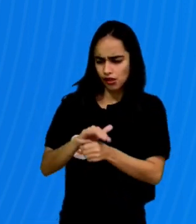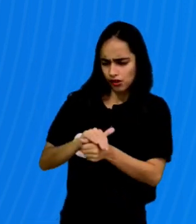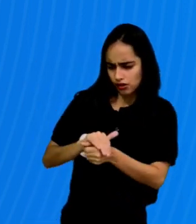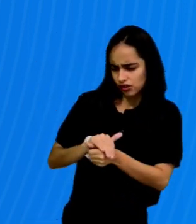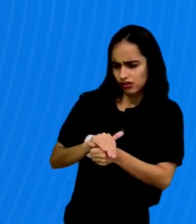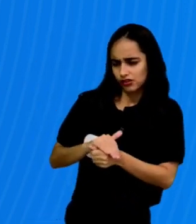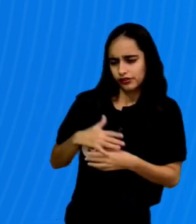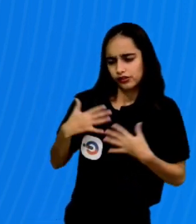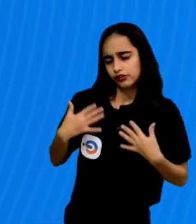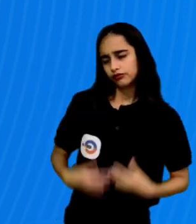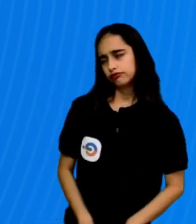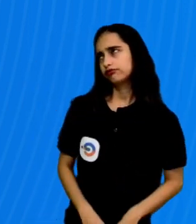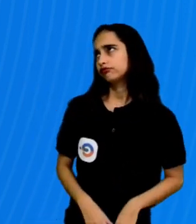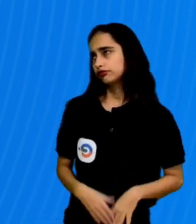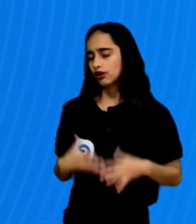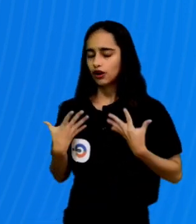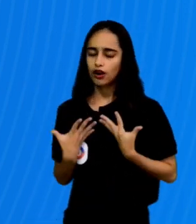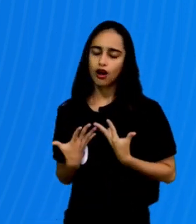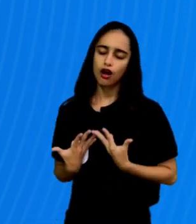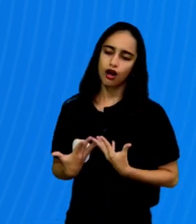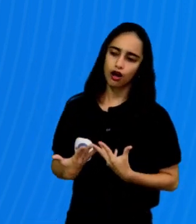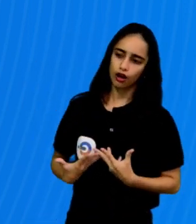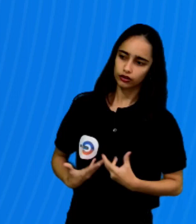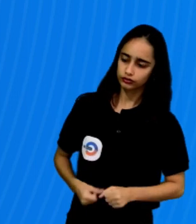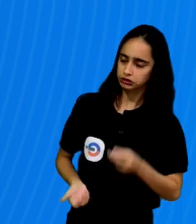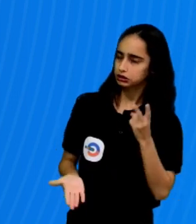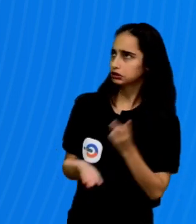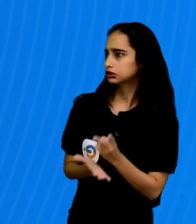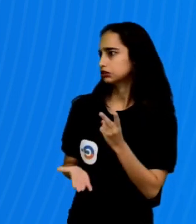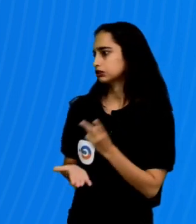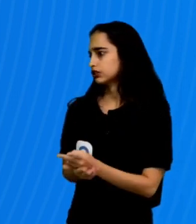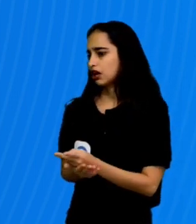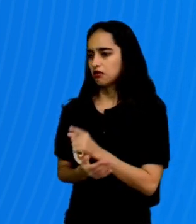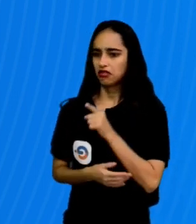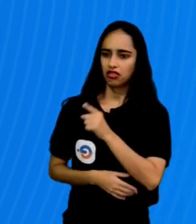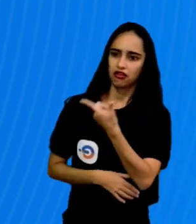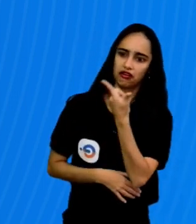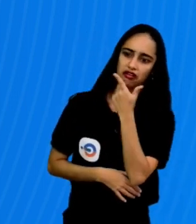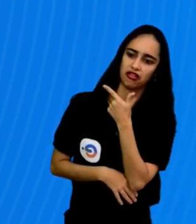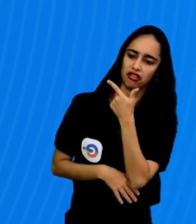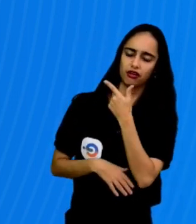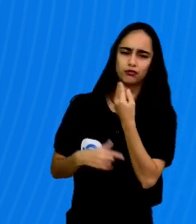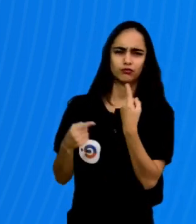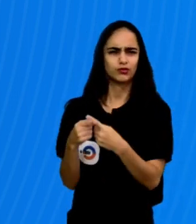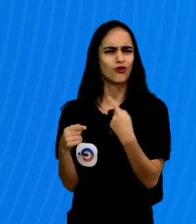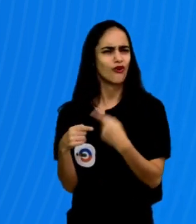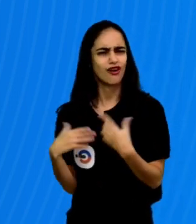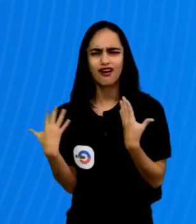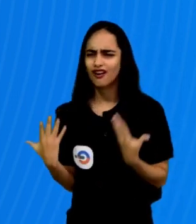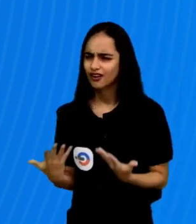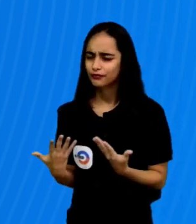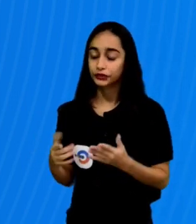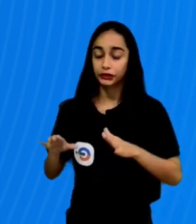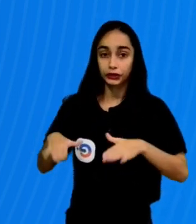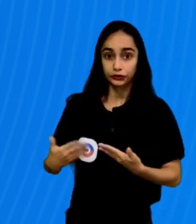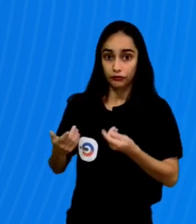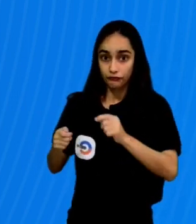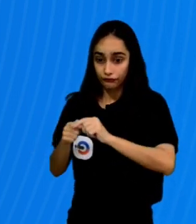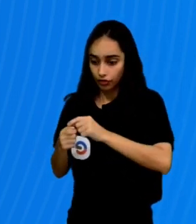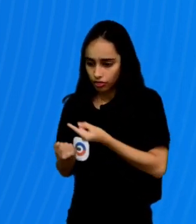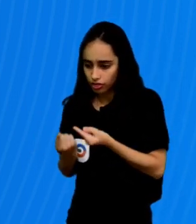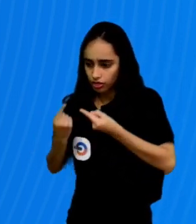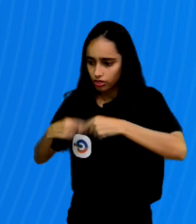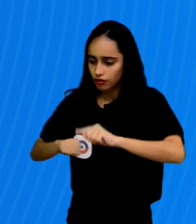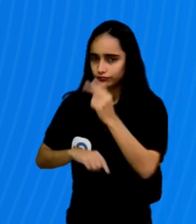já muito cansada por ser alvo de gozações, desafiou a lebre para uma corrida. A lebre,